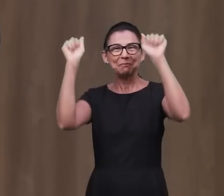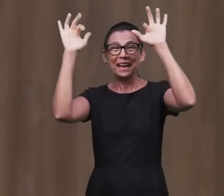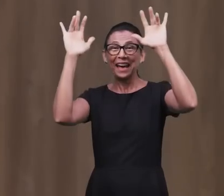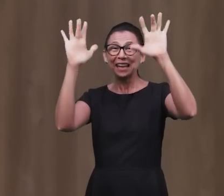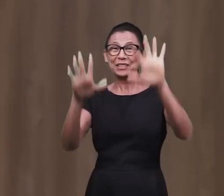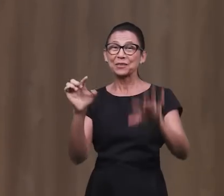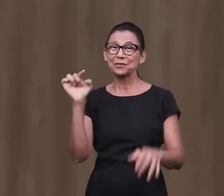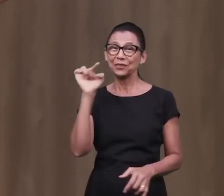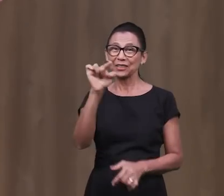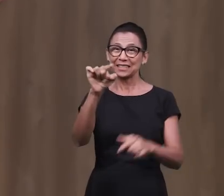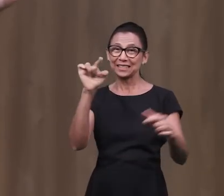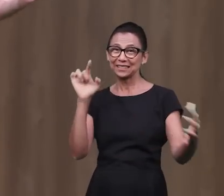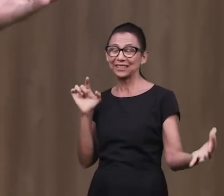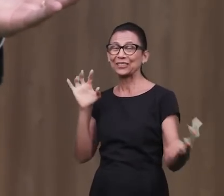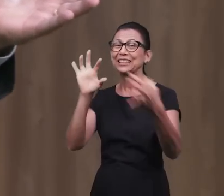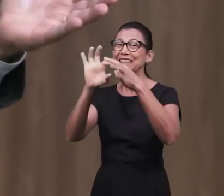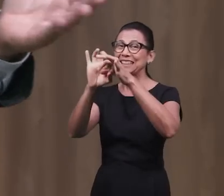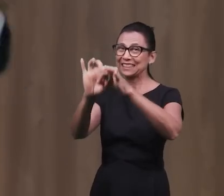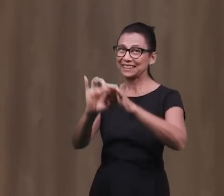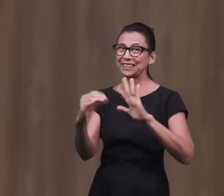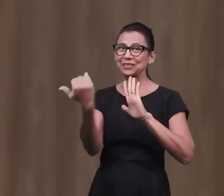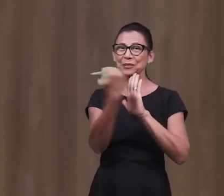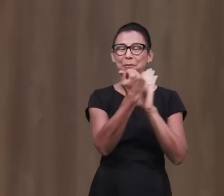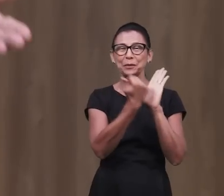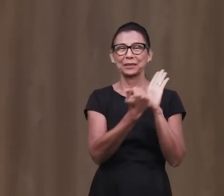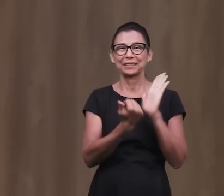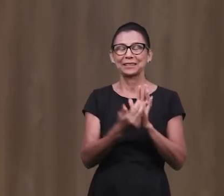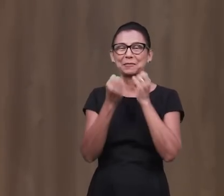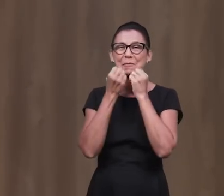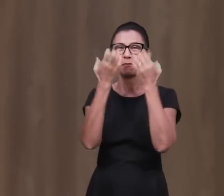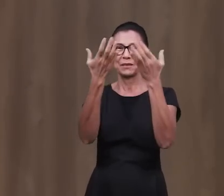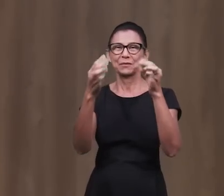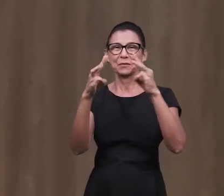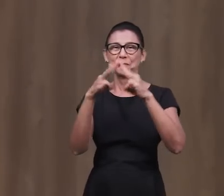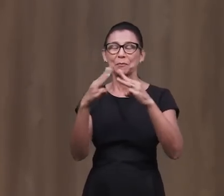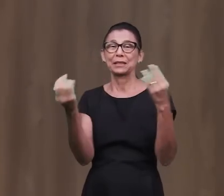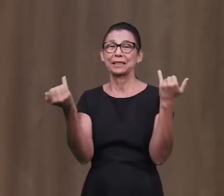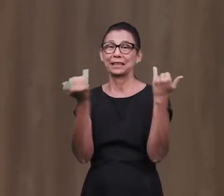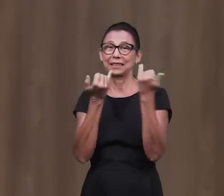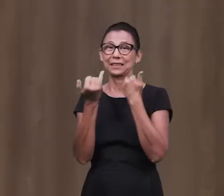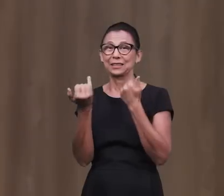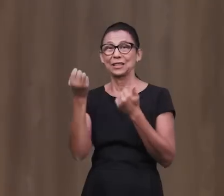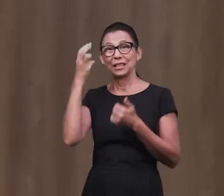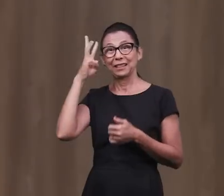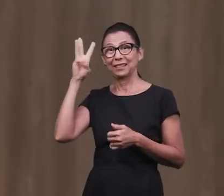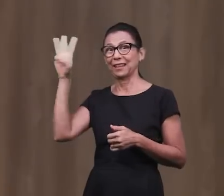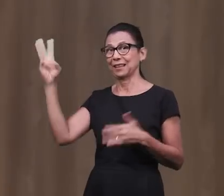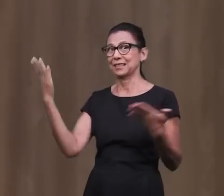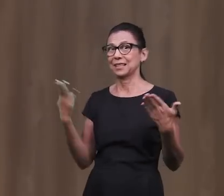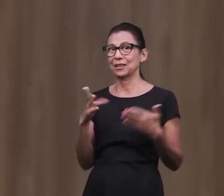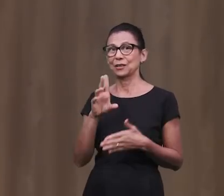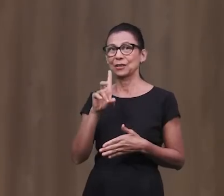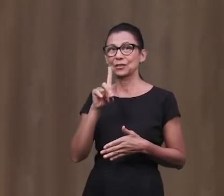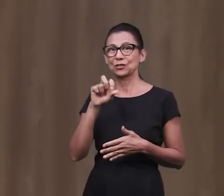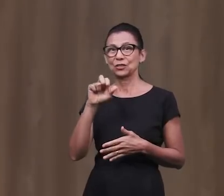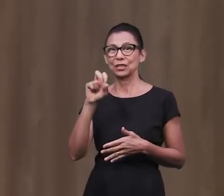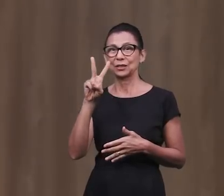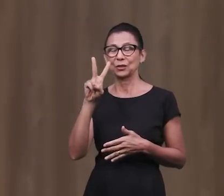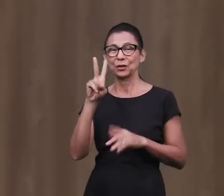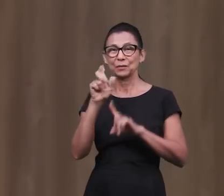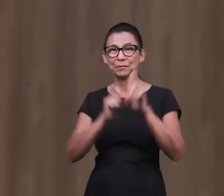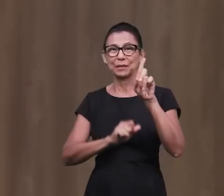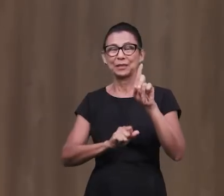Que bênção é ter você aqui com a gente. Seja muito bem-vindo ao Manaí News. Hoje é terça-feira, dia 2